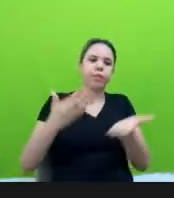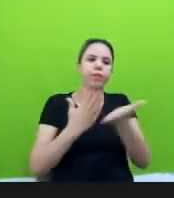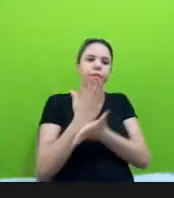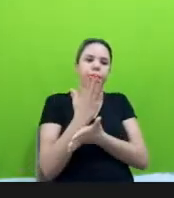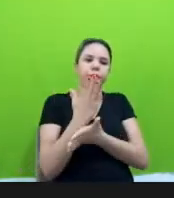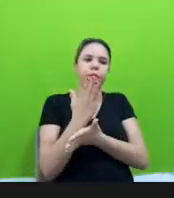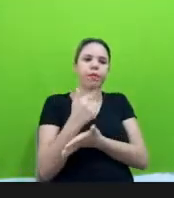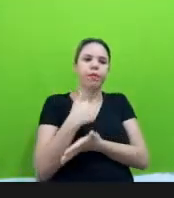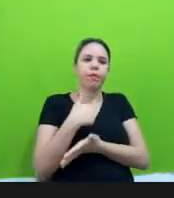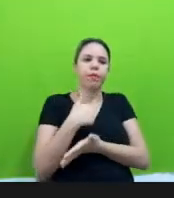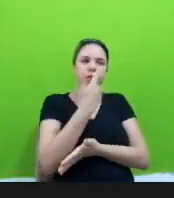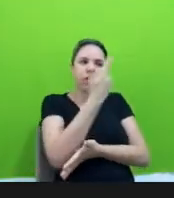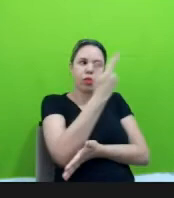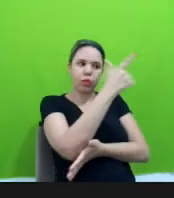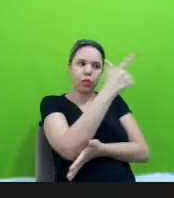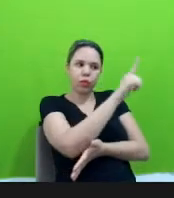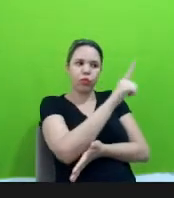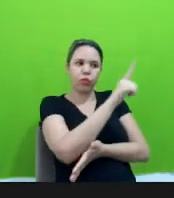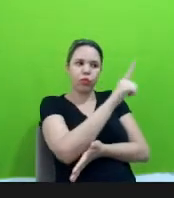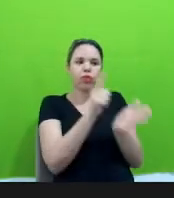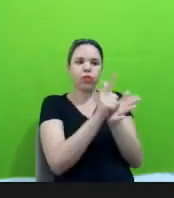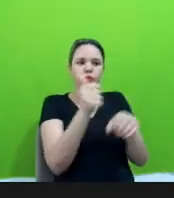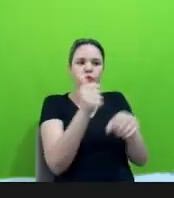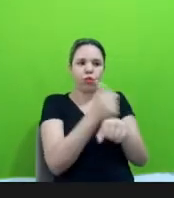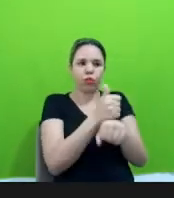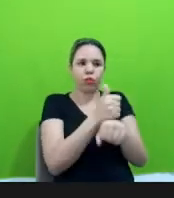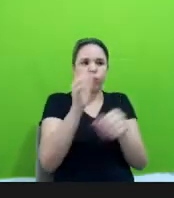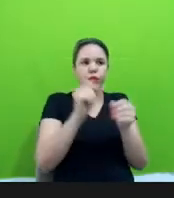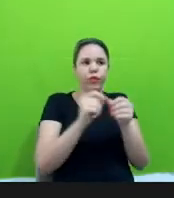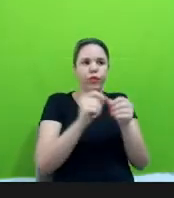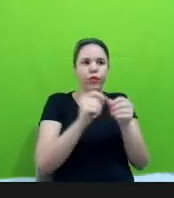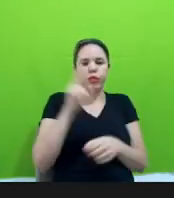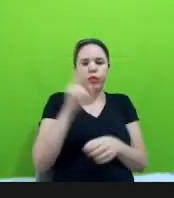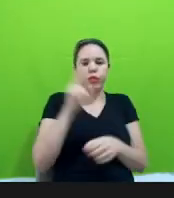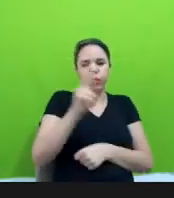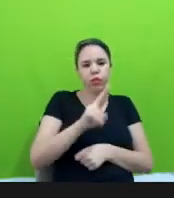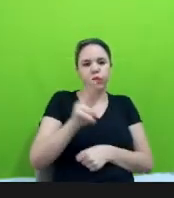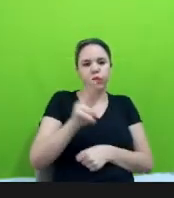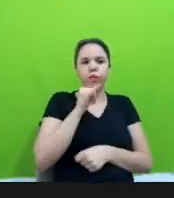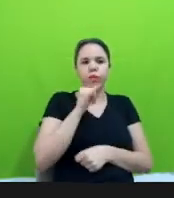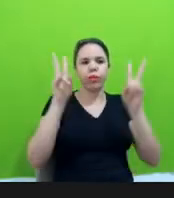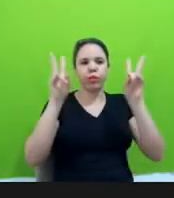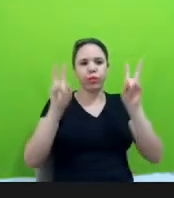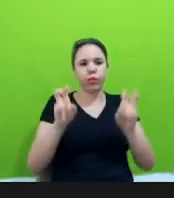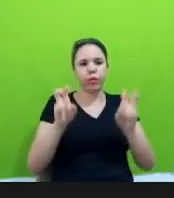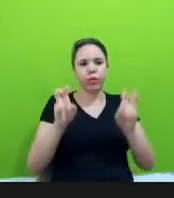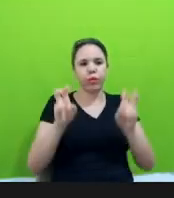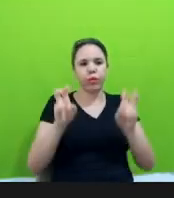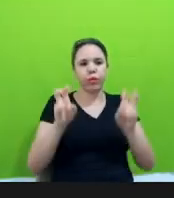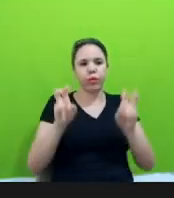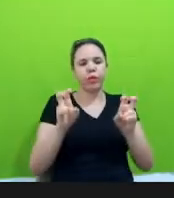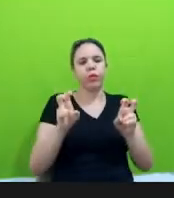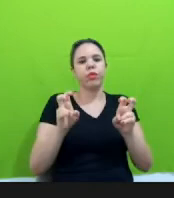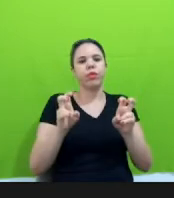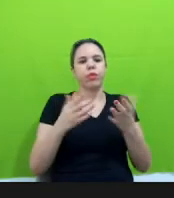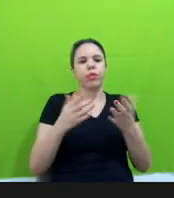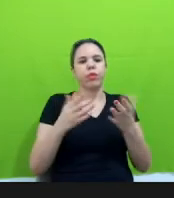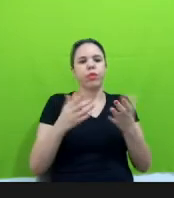e outros poucos jornalistas que já fazíamos uso dela, assim que ela, que dá a vigência da LAI ali em maio de